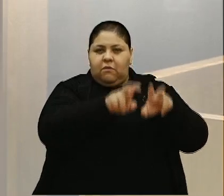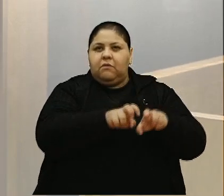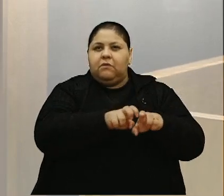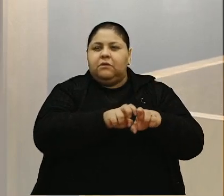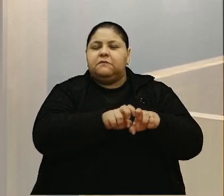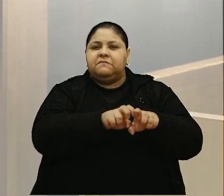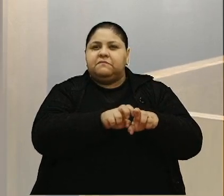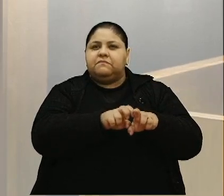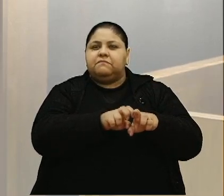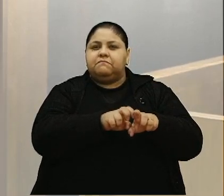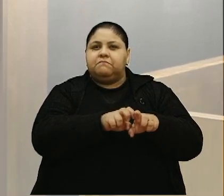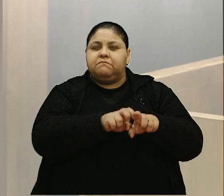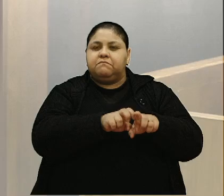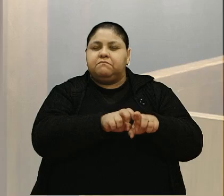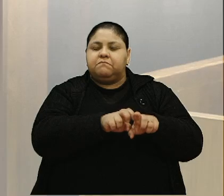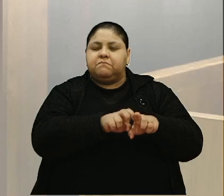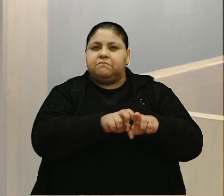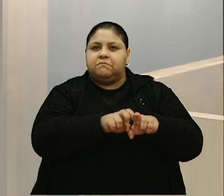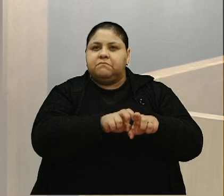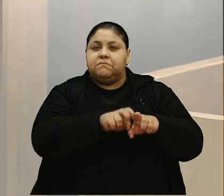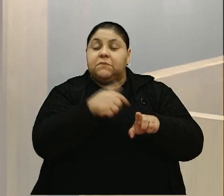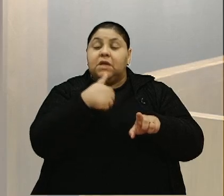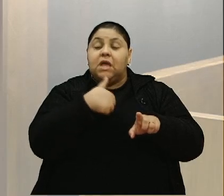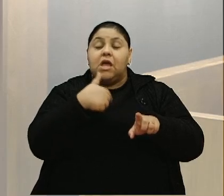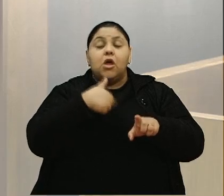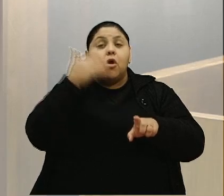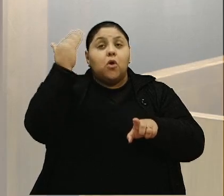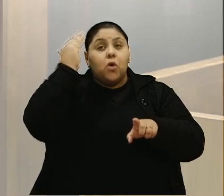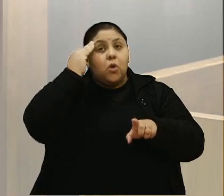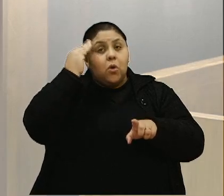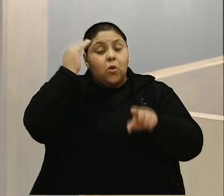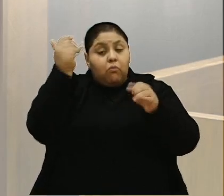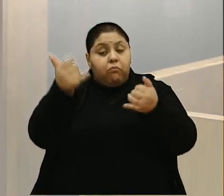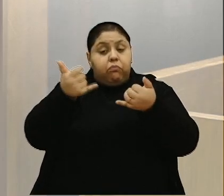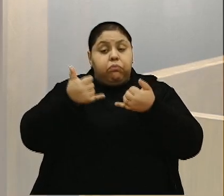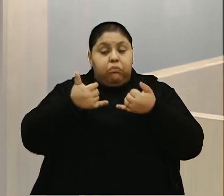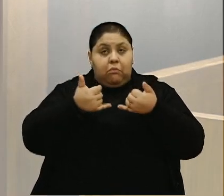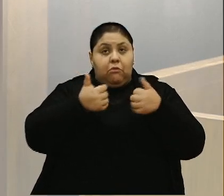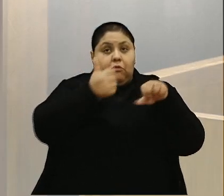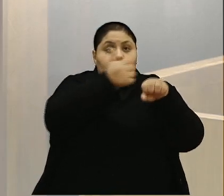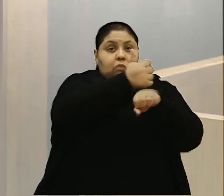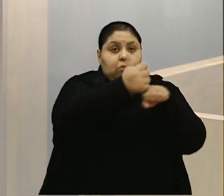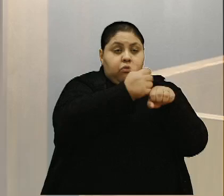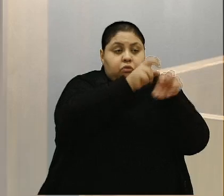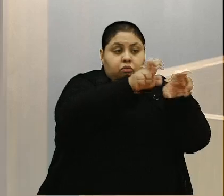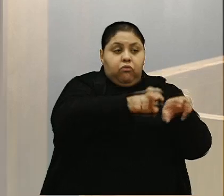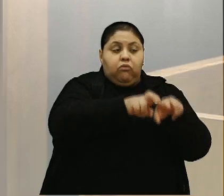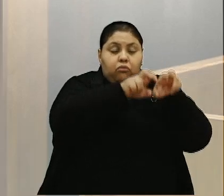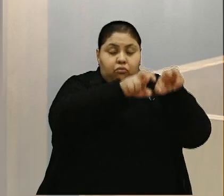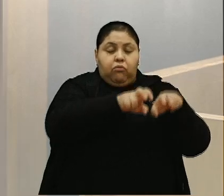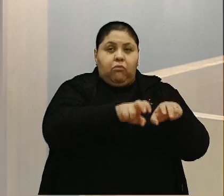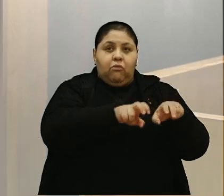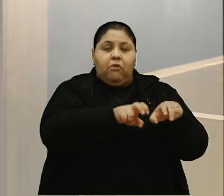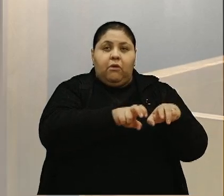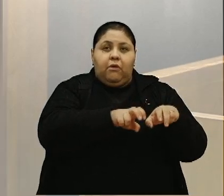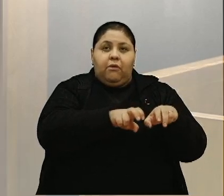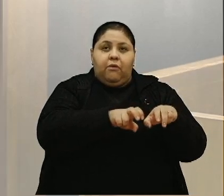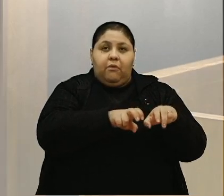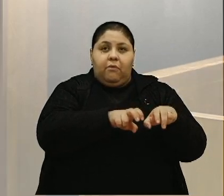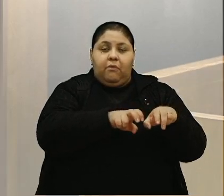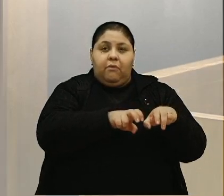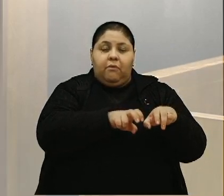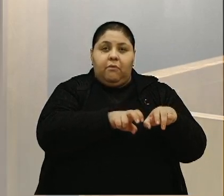Essas empresas particulares, eu fiquei sabendo através dos agricultores, aonde eles colocavam os seus